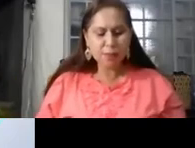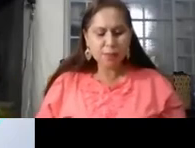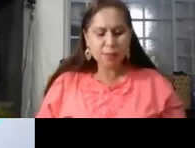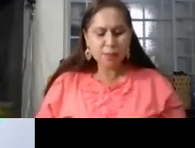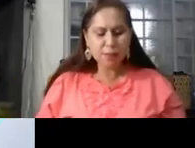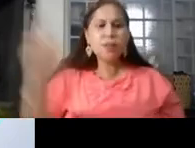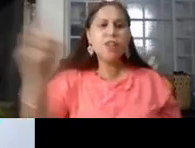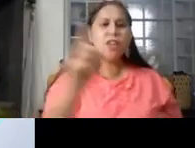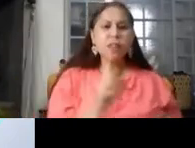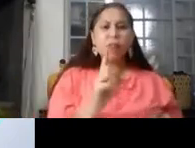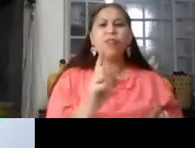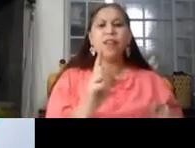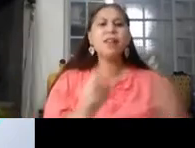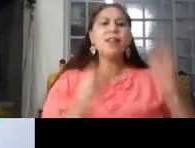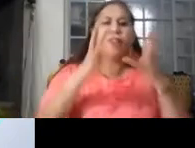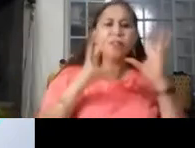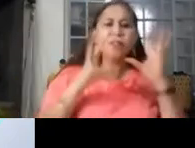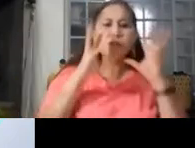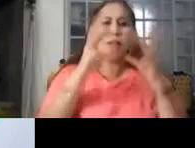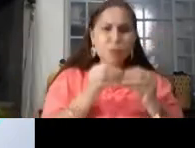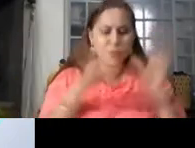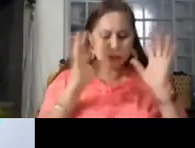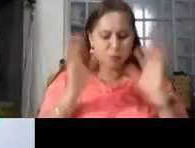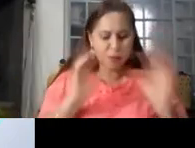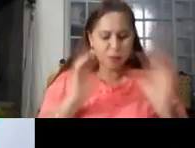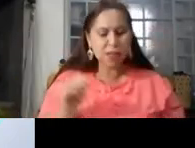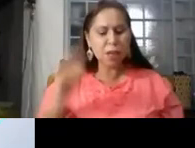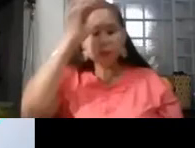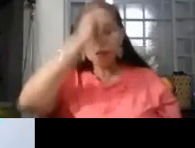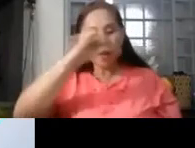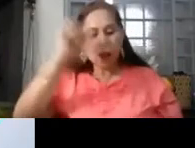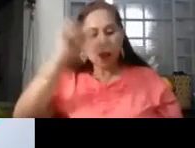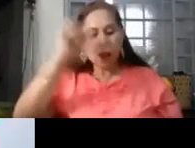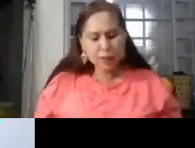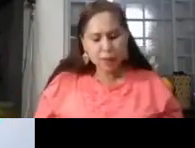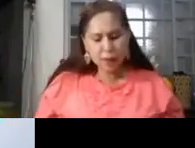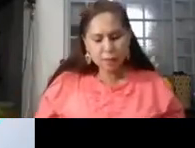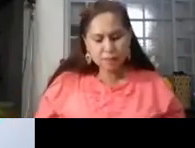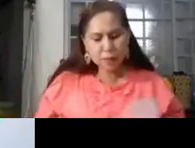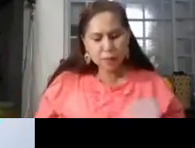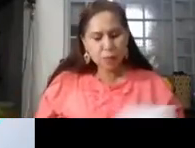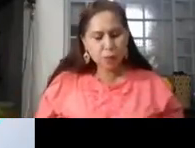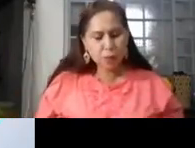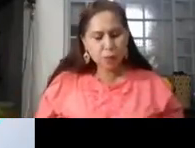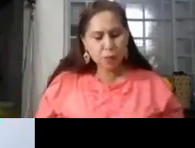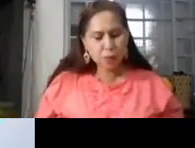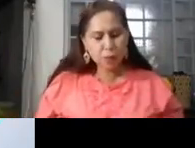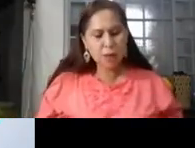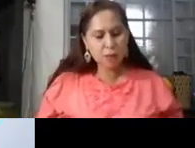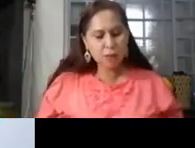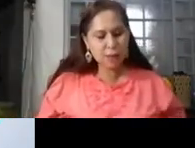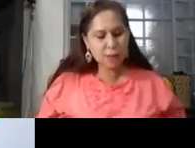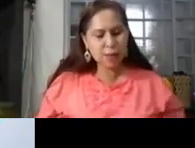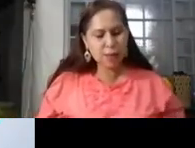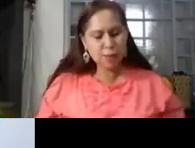você vier chegando na conversa, aí ele faz um resumozinho para você compreender o que